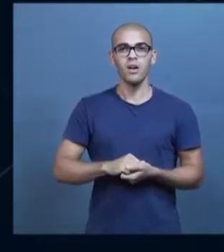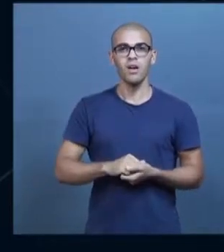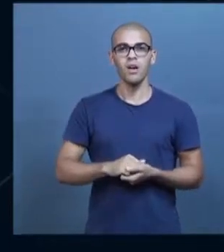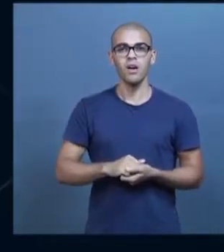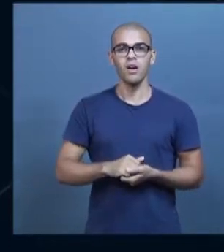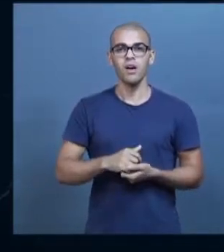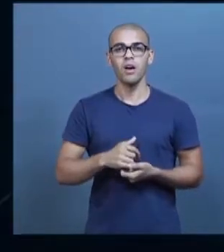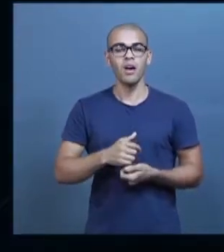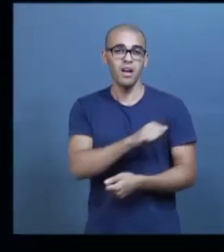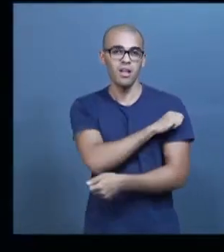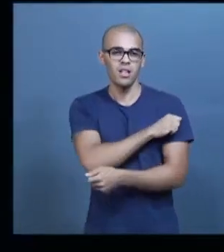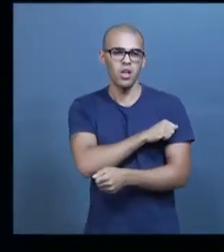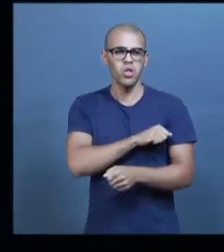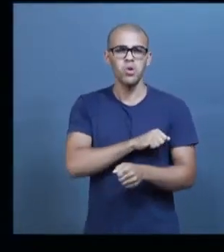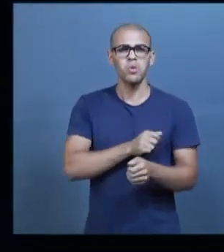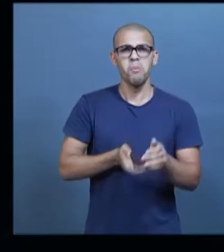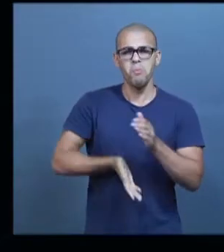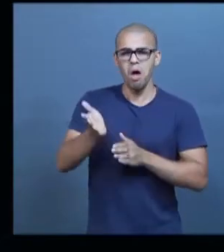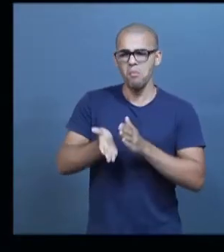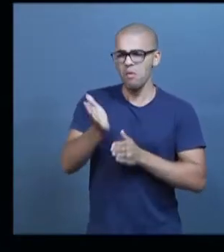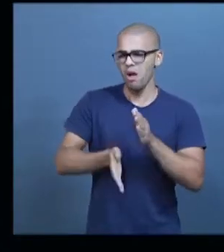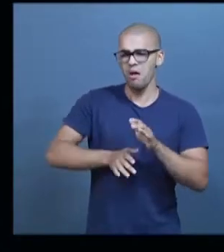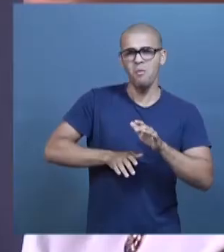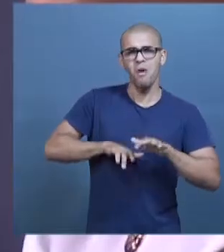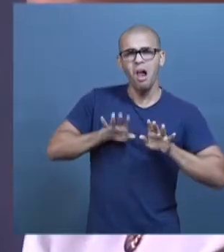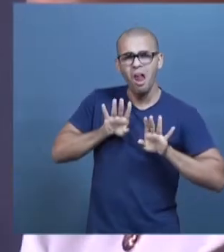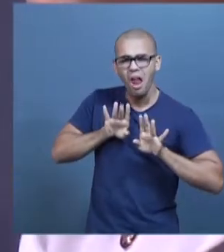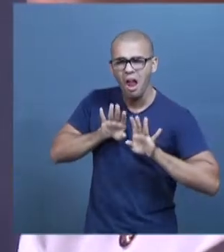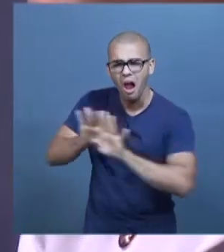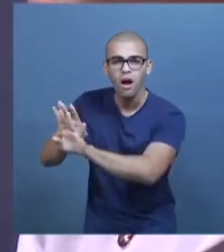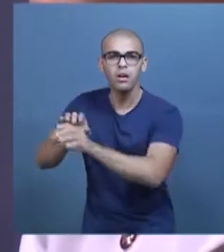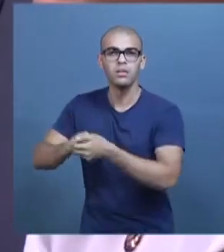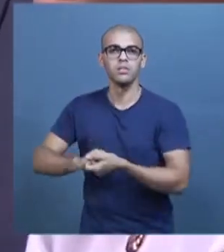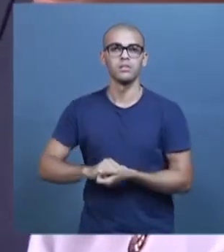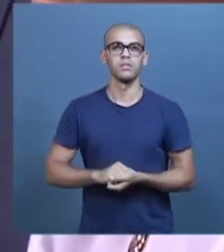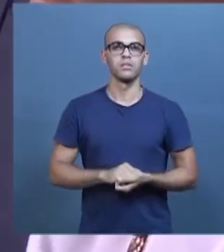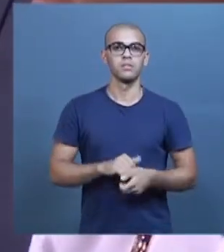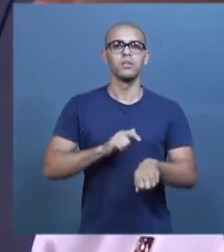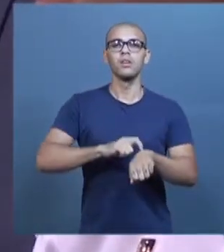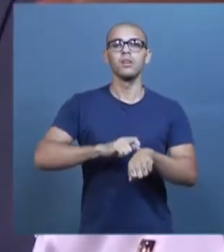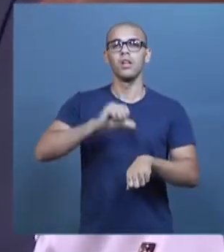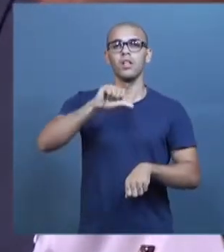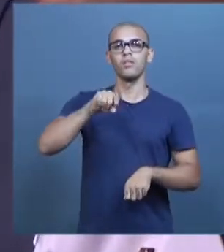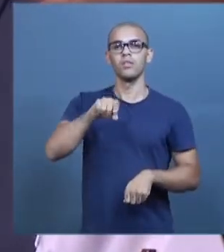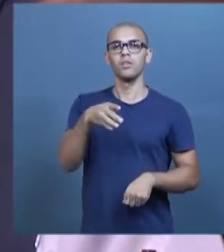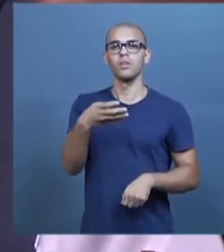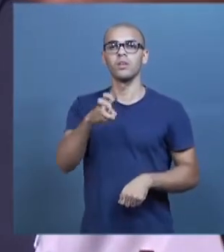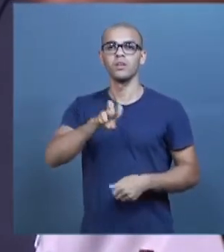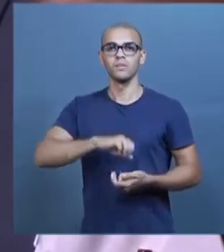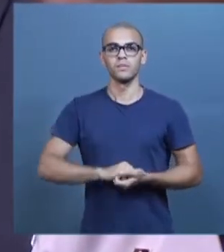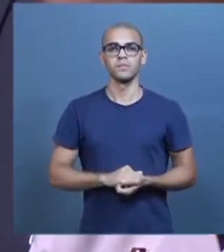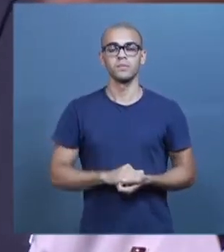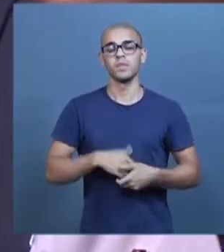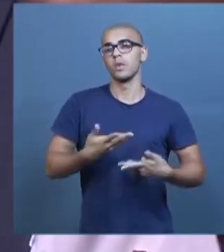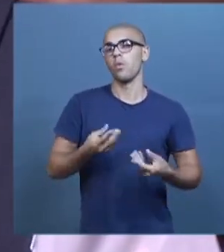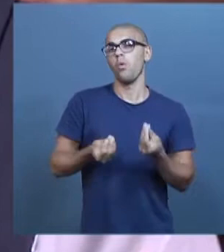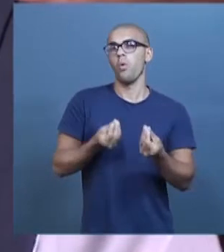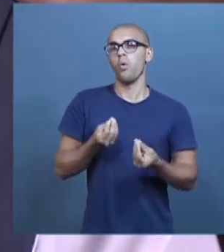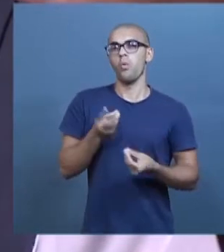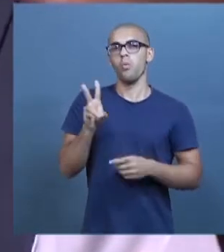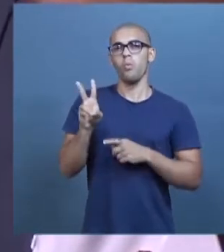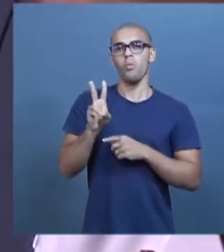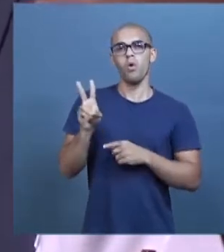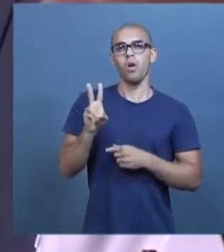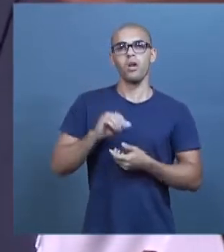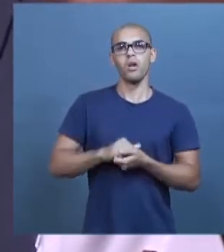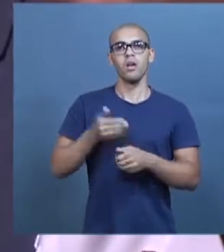O horário marcado, 9h45. Dependemos que esse acesso do Guilherme ao colégio tenha sido até